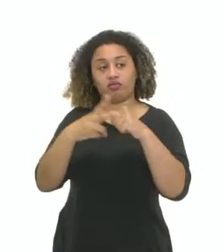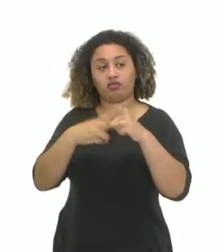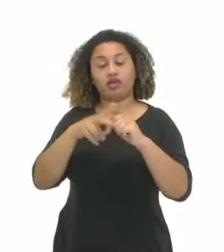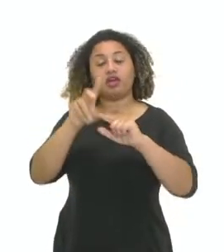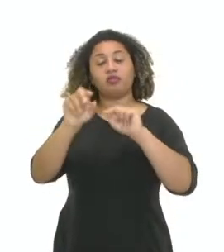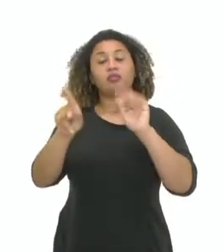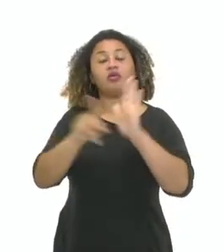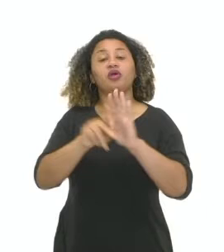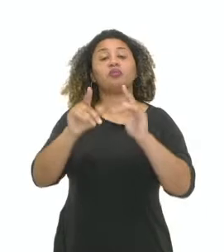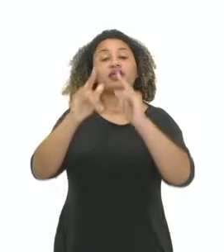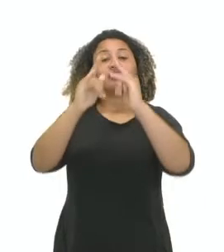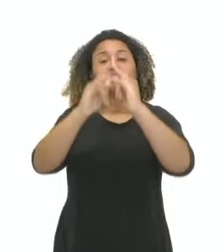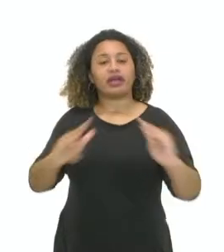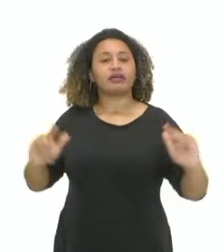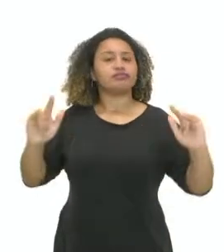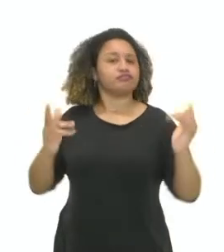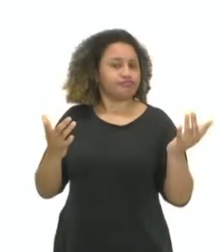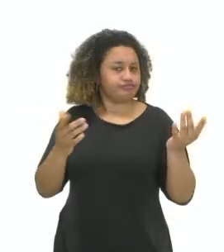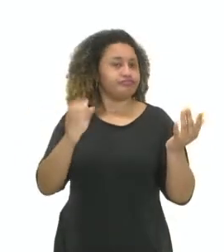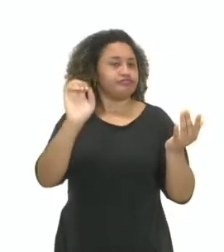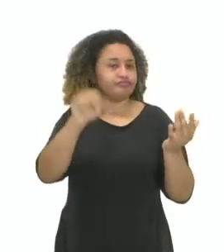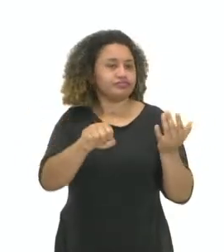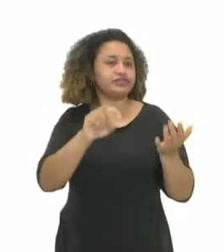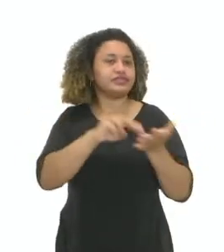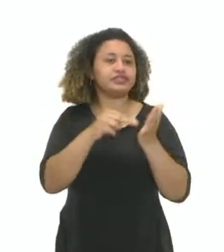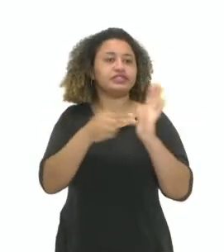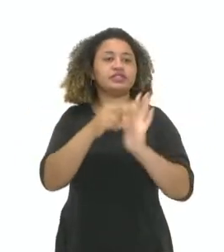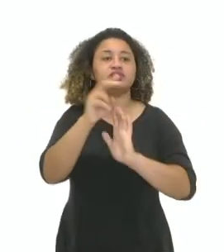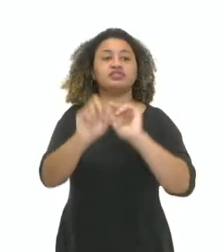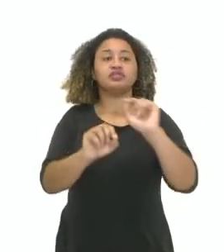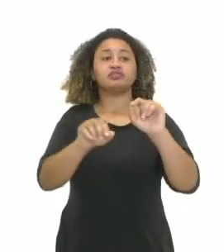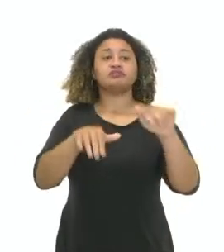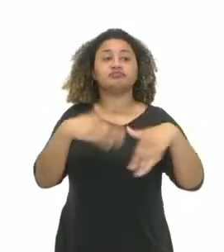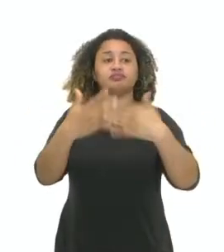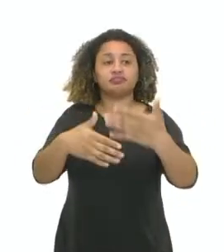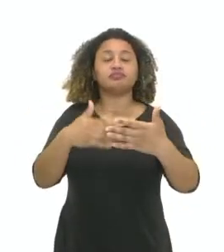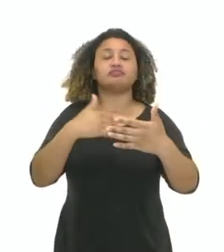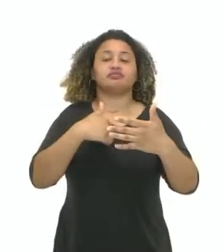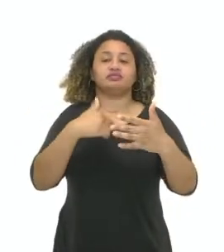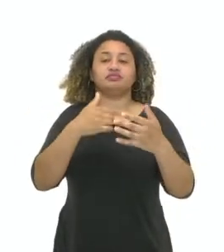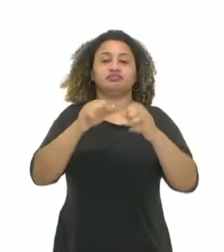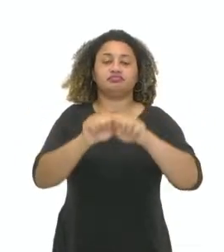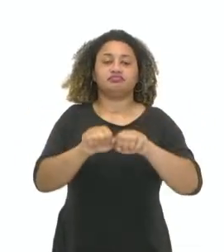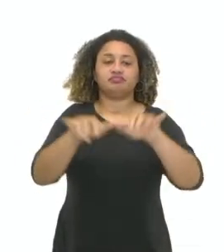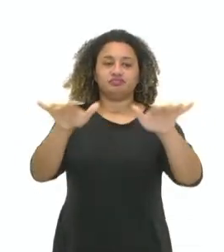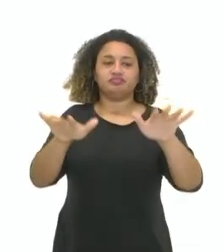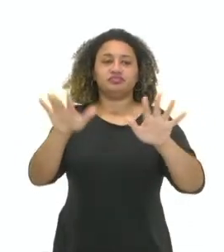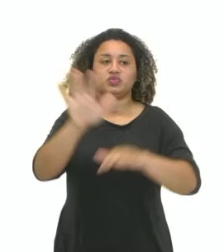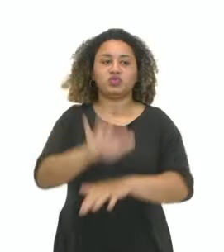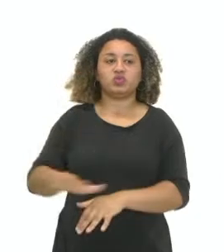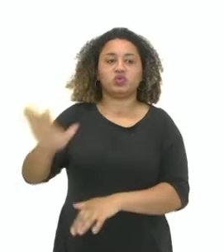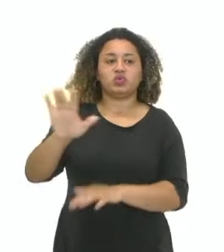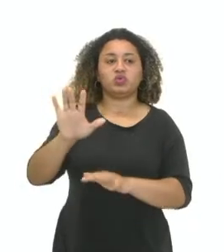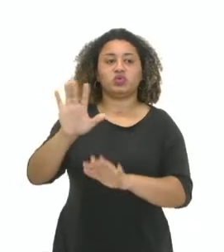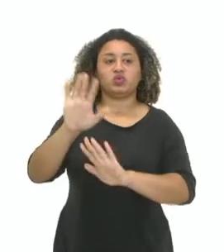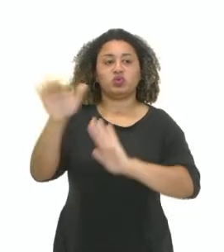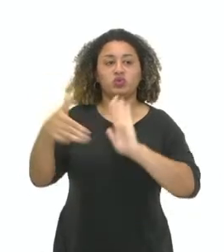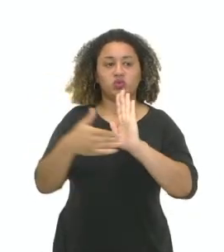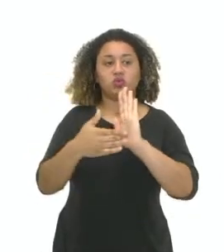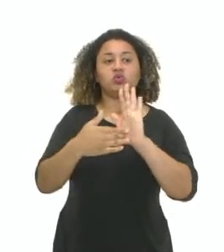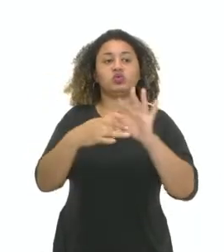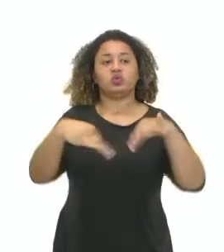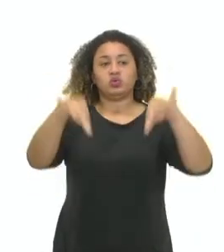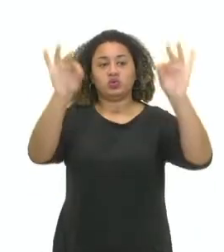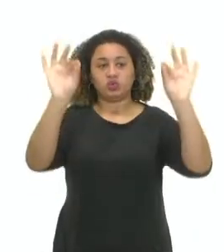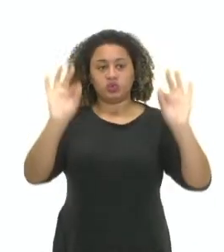de tenda. Ou seja, o que no movimento contínuo se expande entre todos, tecido